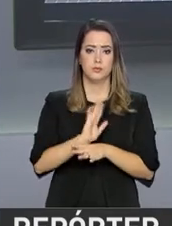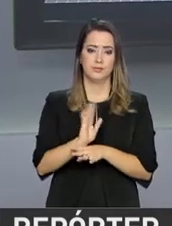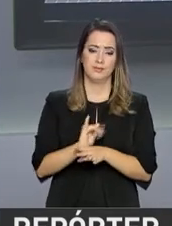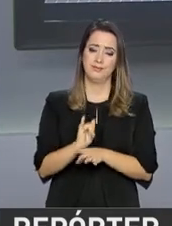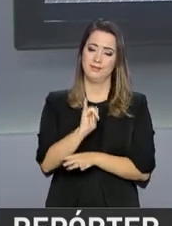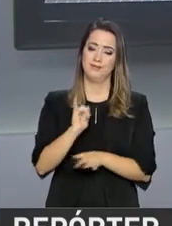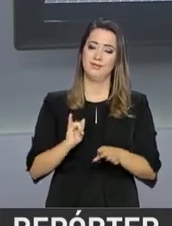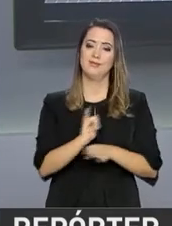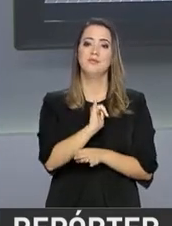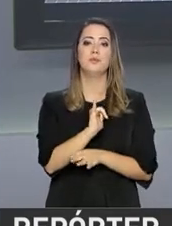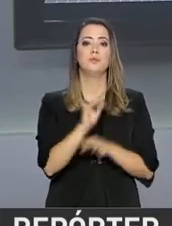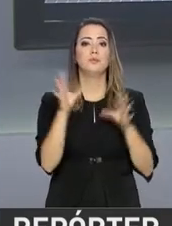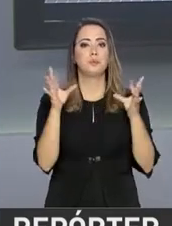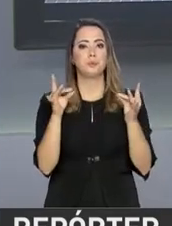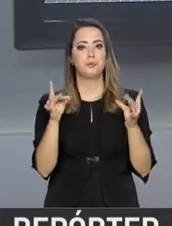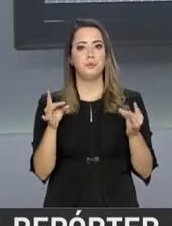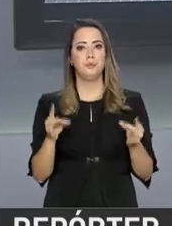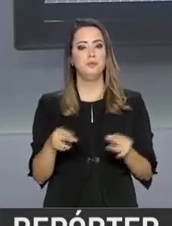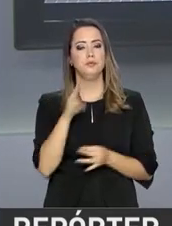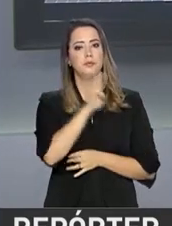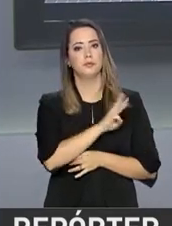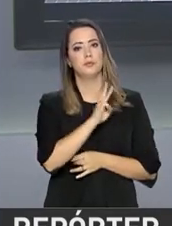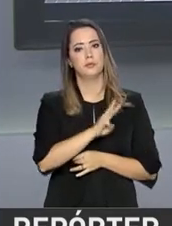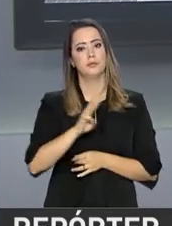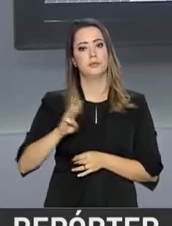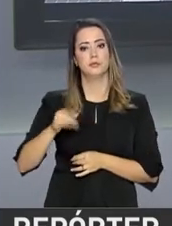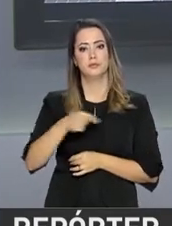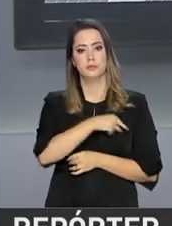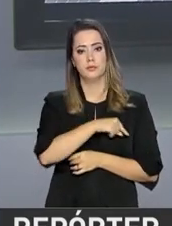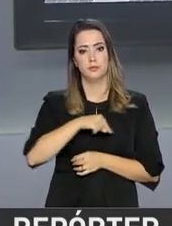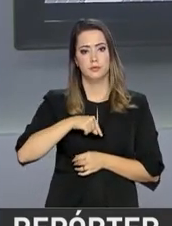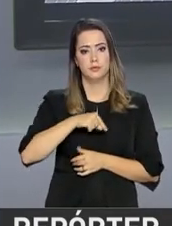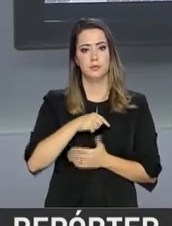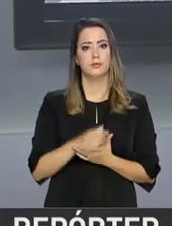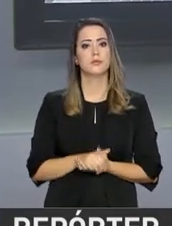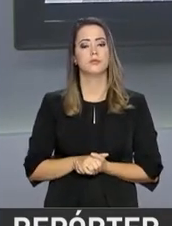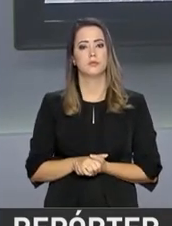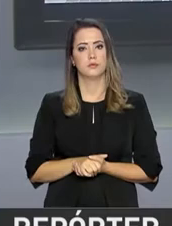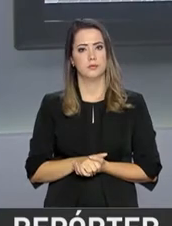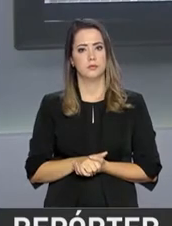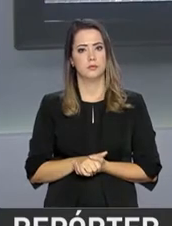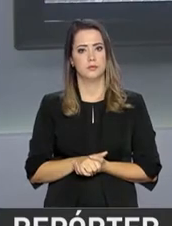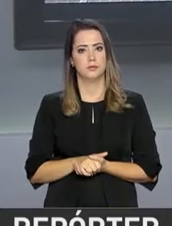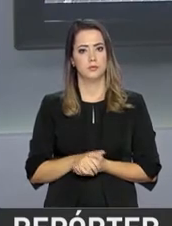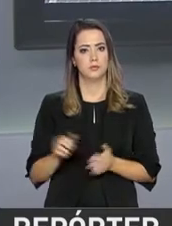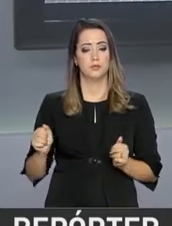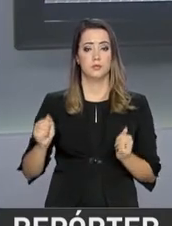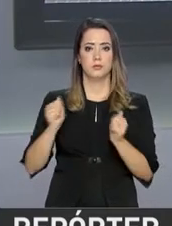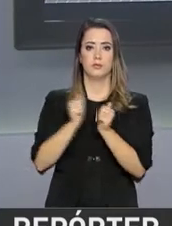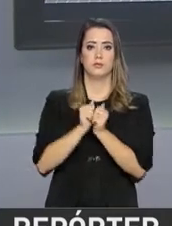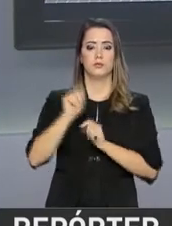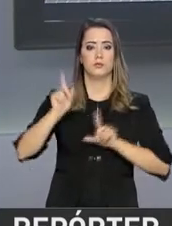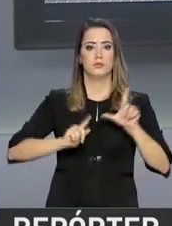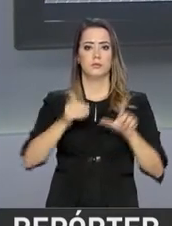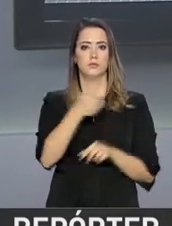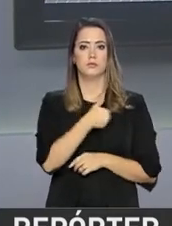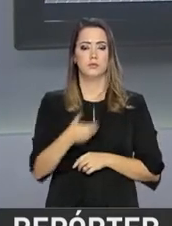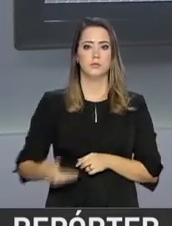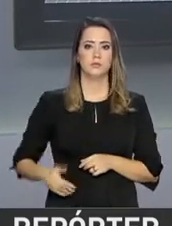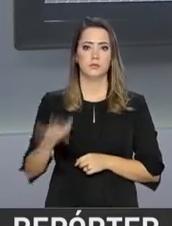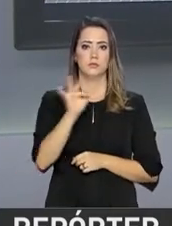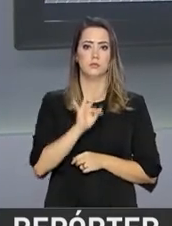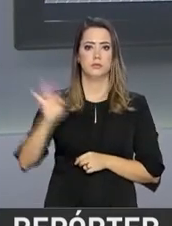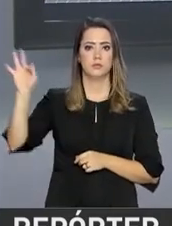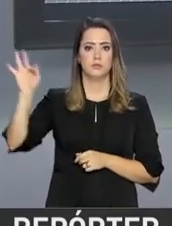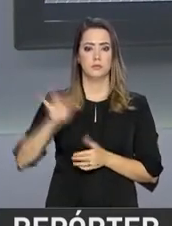pode rever as reportagens no YouTube e toda a nossa programação também está na página da NBR na internet. Continue com a gente na